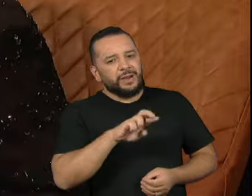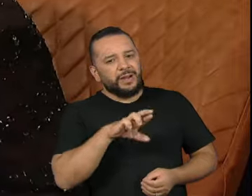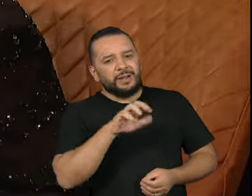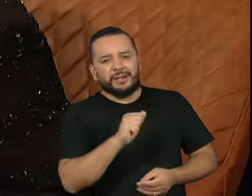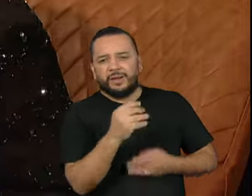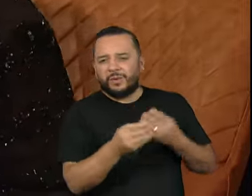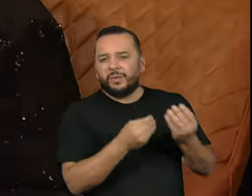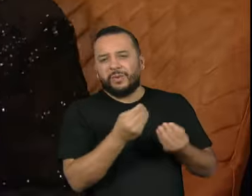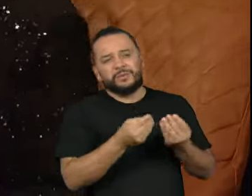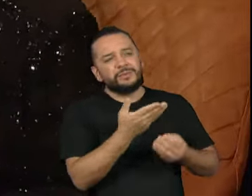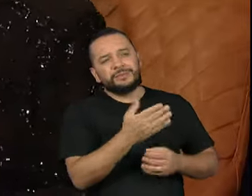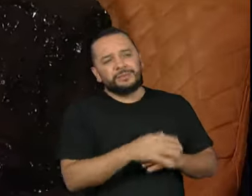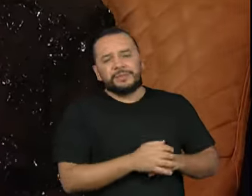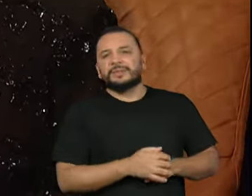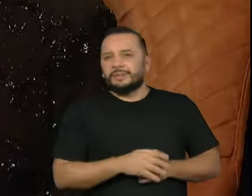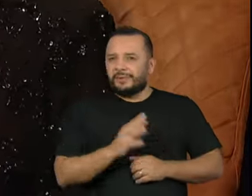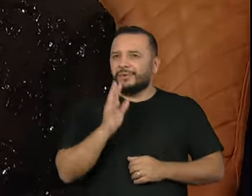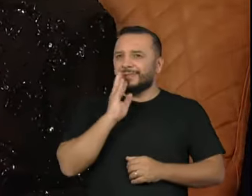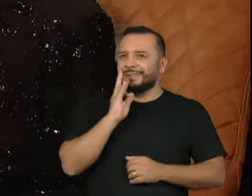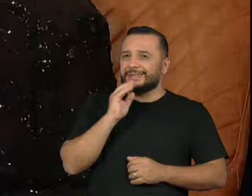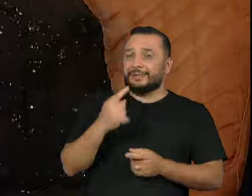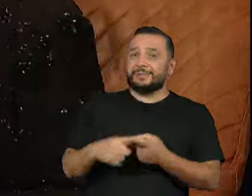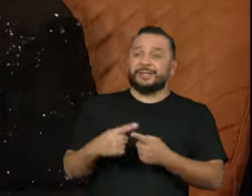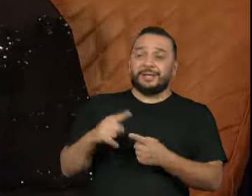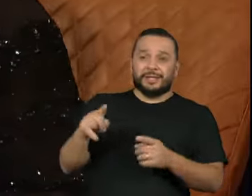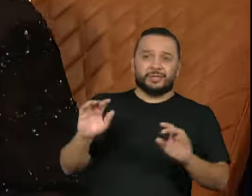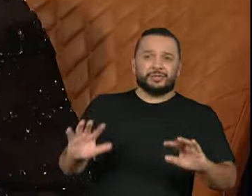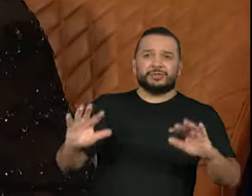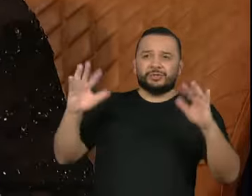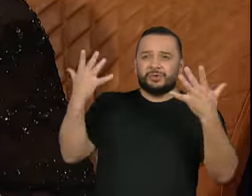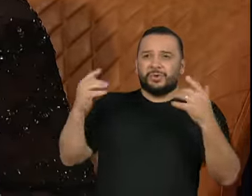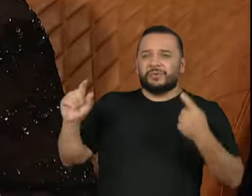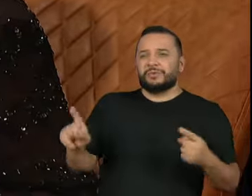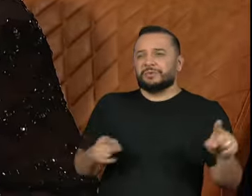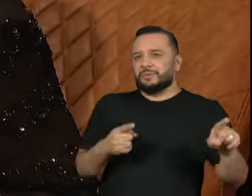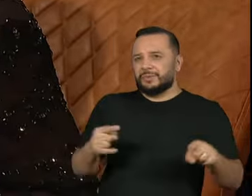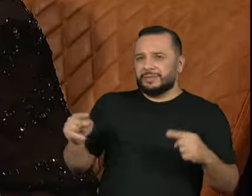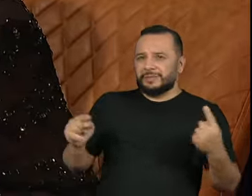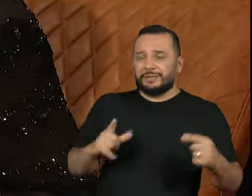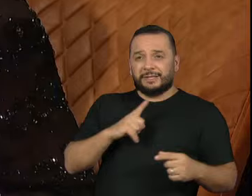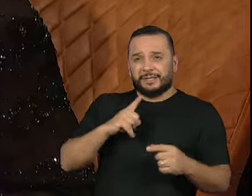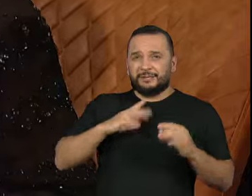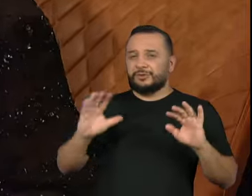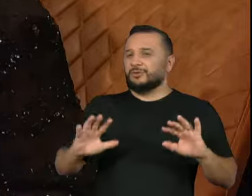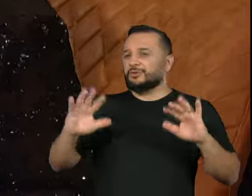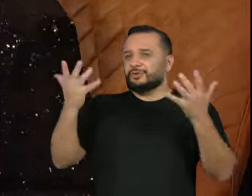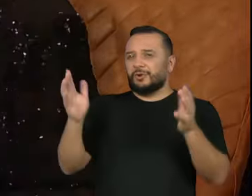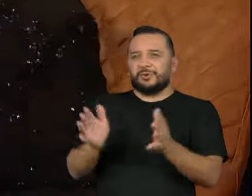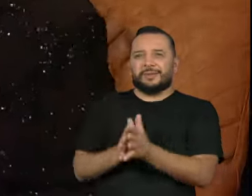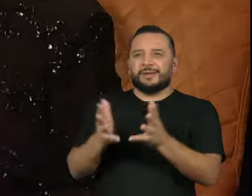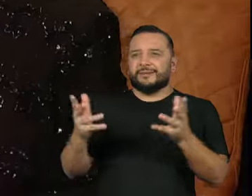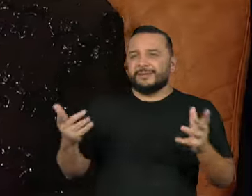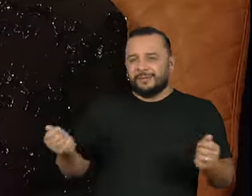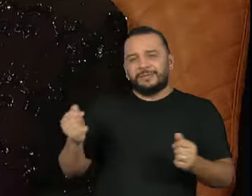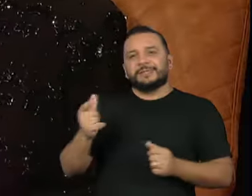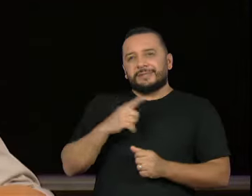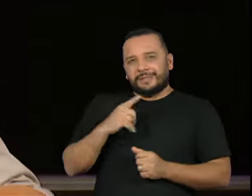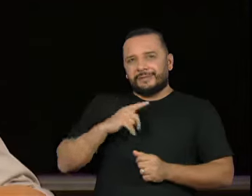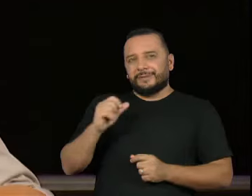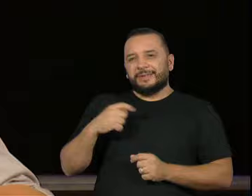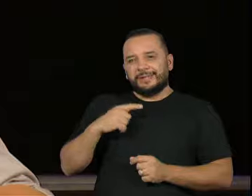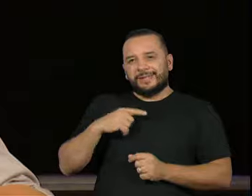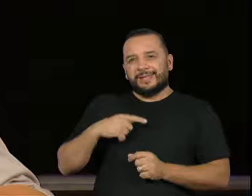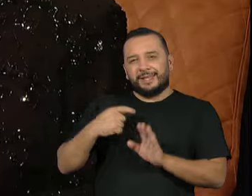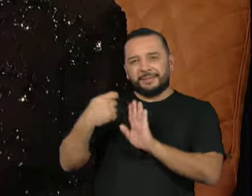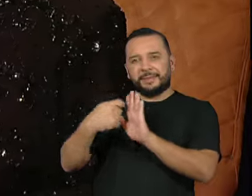conheci o Taiguara, que ele fazia muitos shows, né, musicais. Ele fez um show maravilhoso, Receita para Vinícius de Moraes,